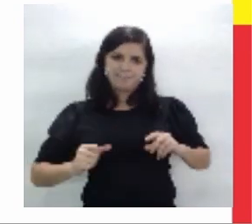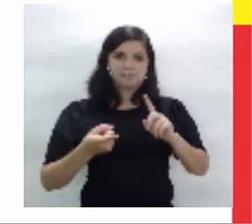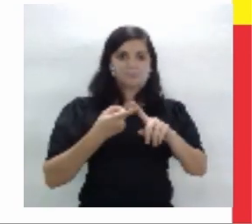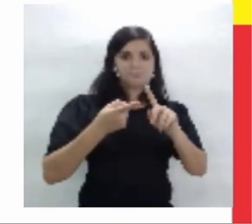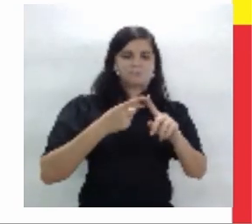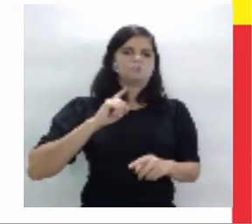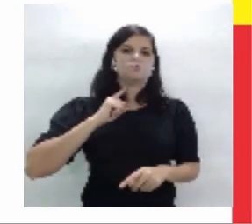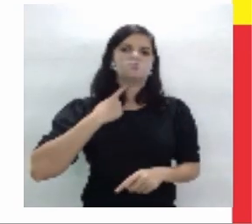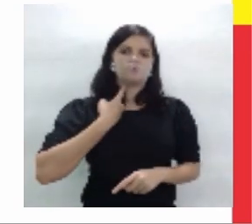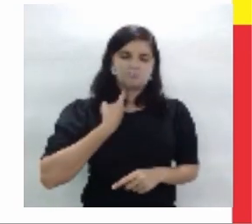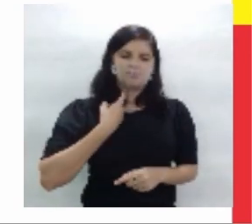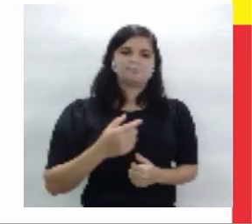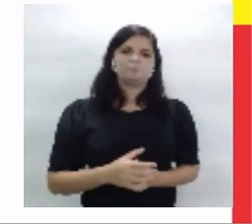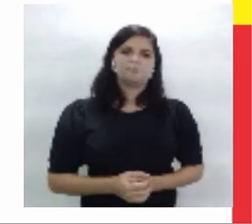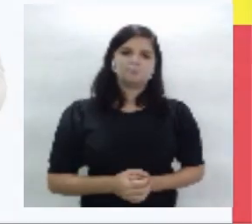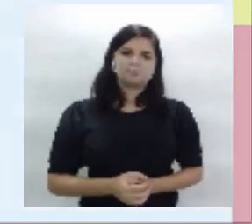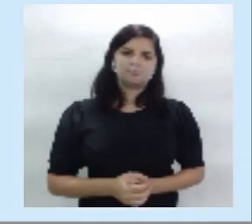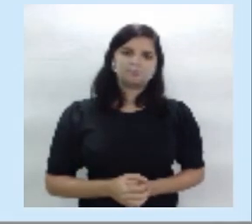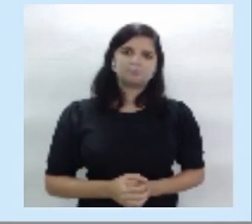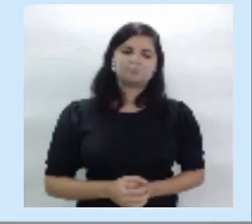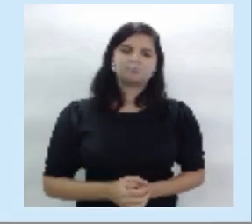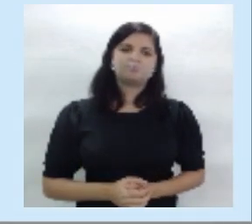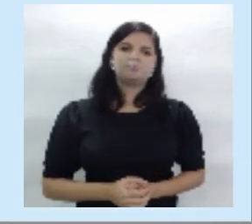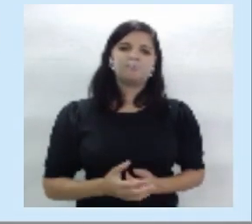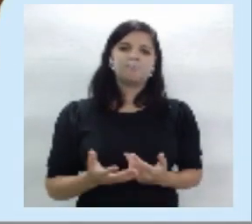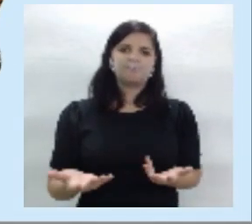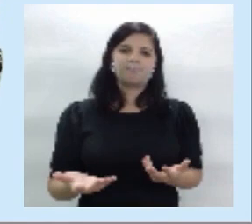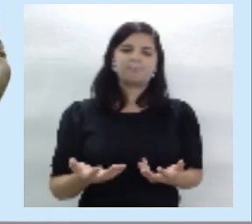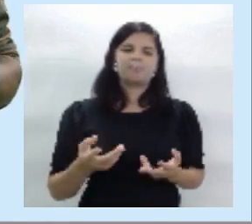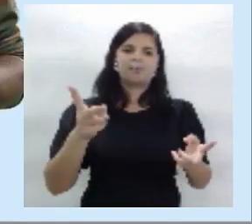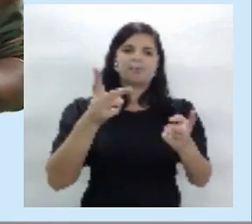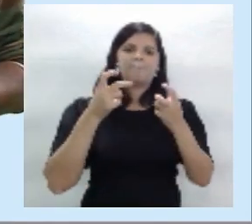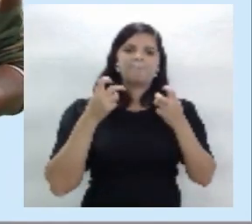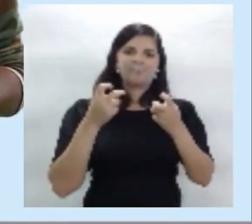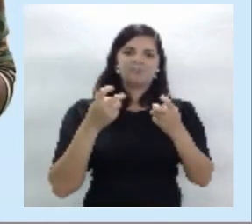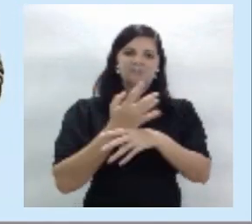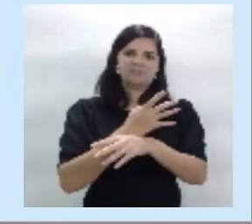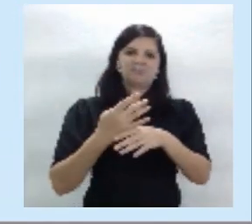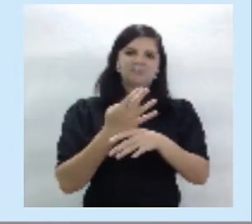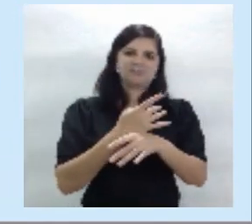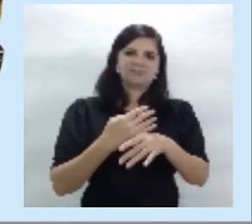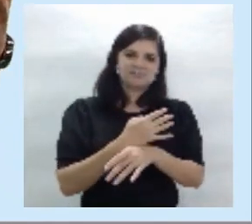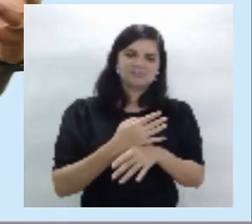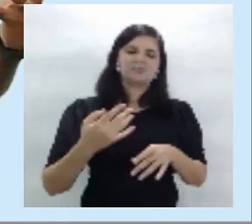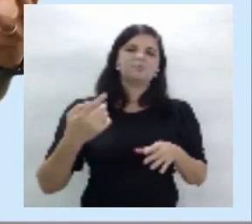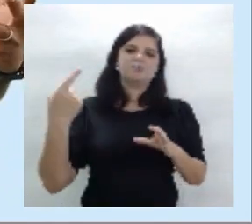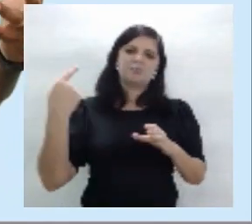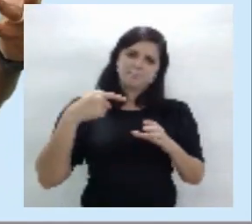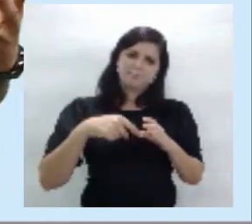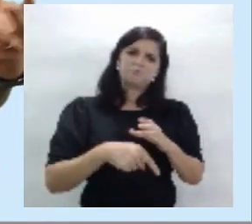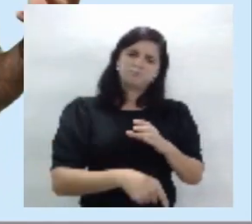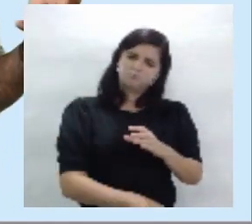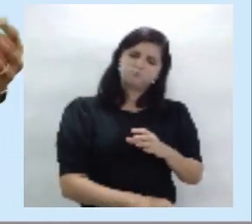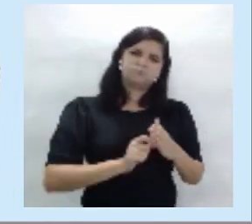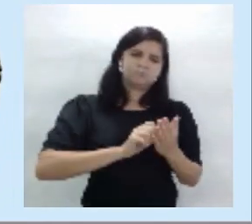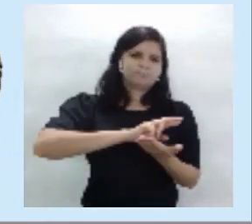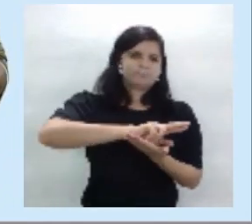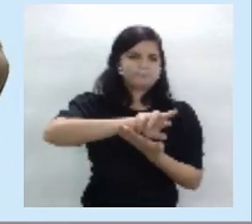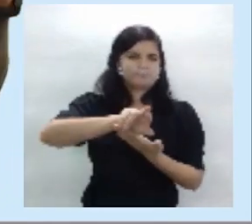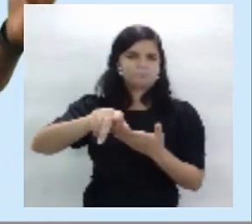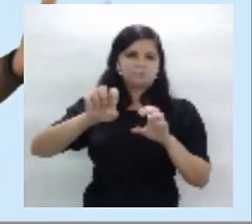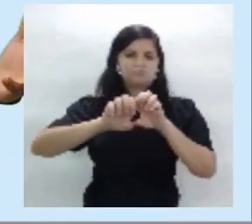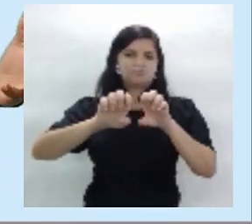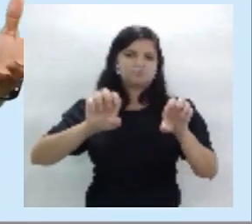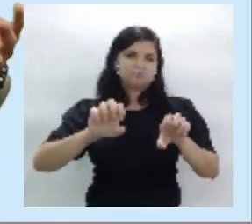suja. Ok? Gente, olha para mim. Então, estamos observando que a cidade ela é complexa nessa questão aí